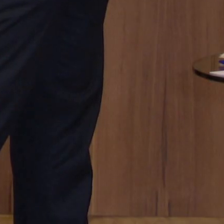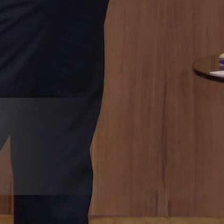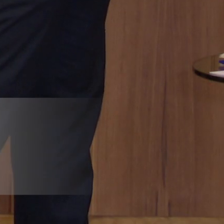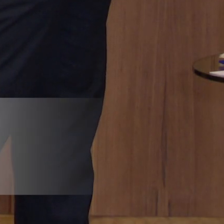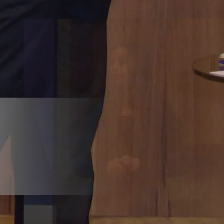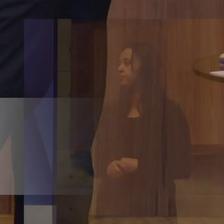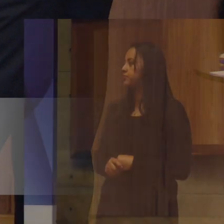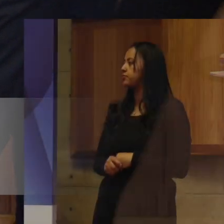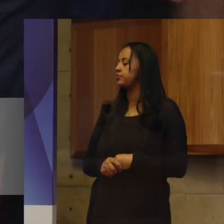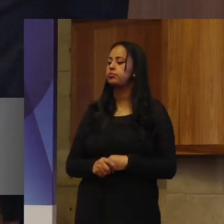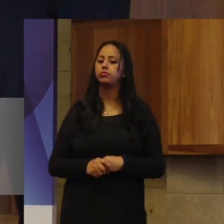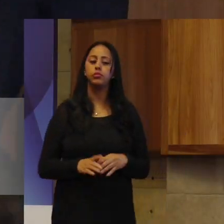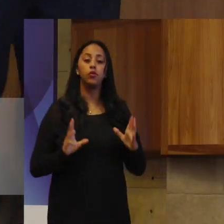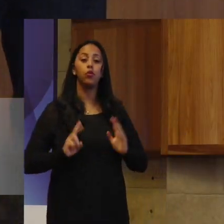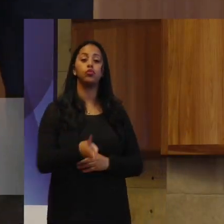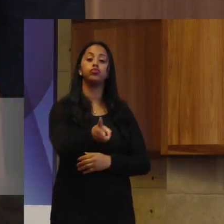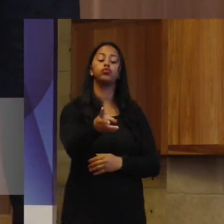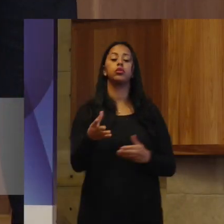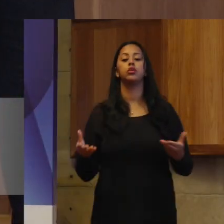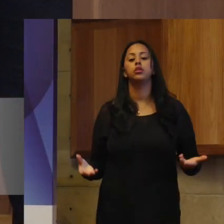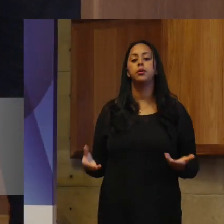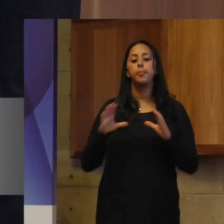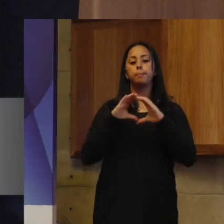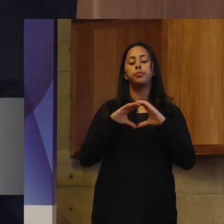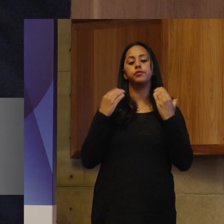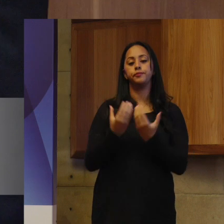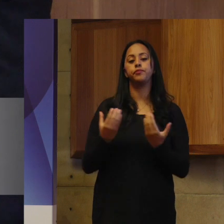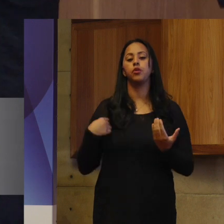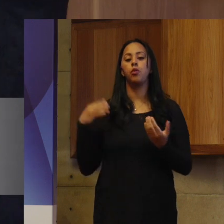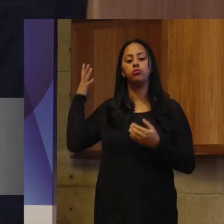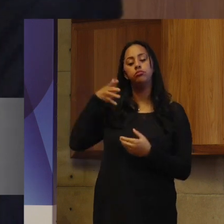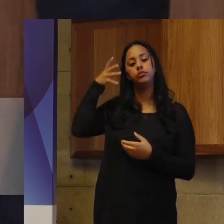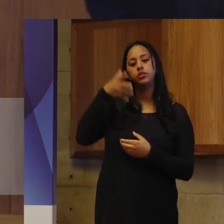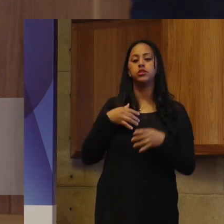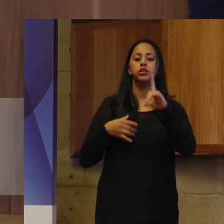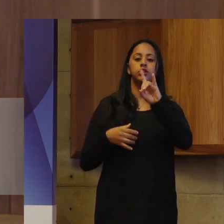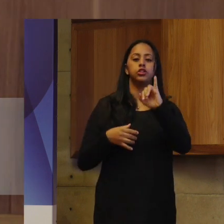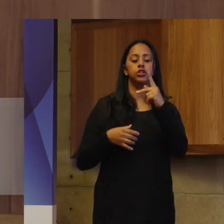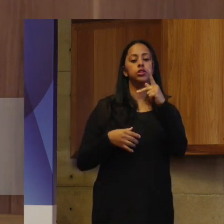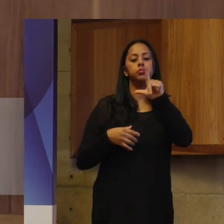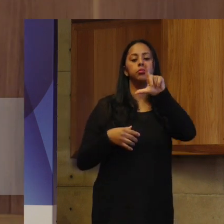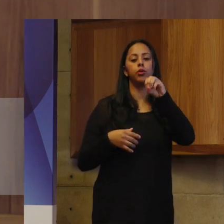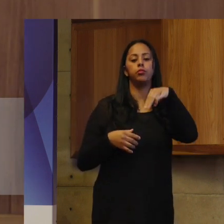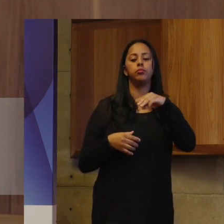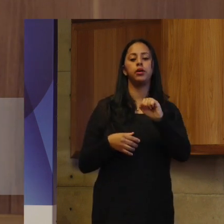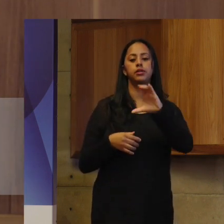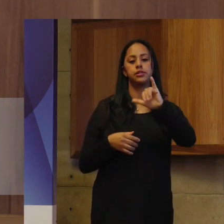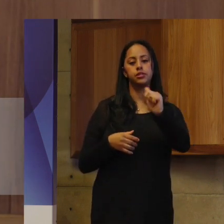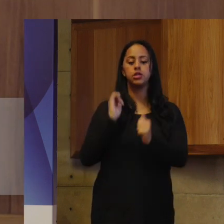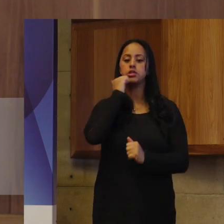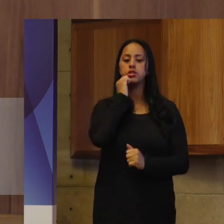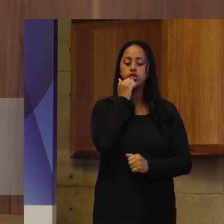Vamos então dar sequência ao seminário com o painel Diplomacia Científica e da Inovação,